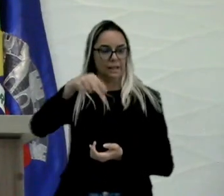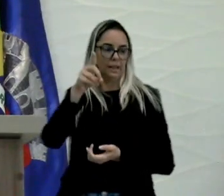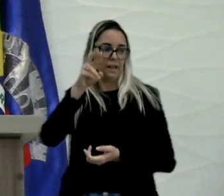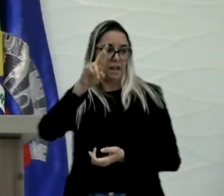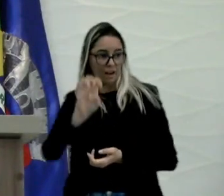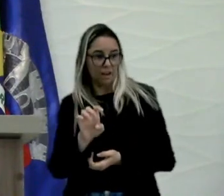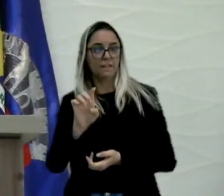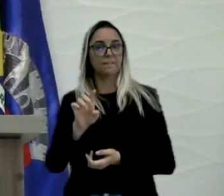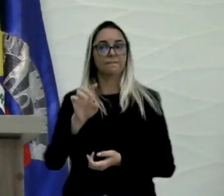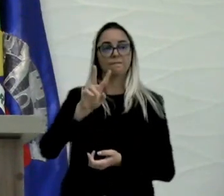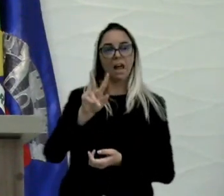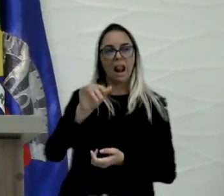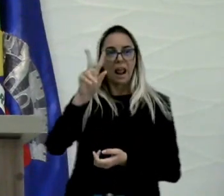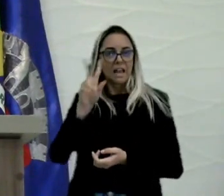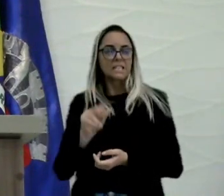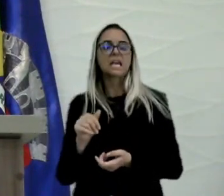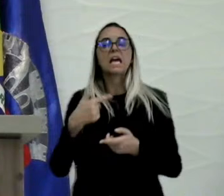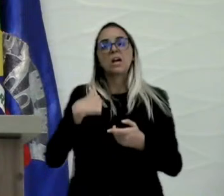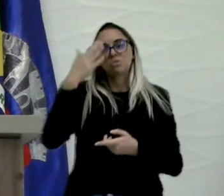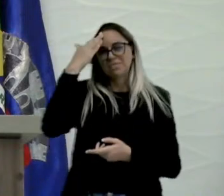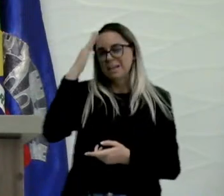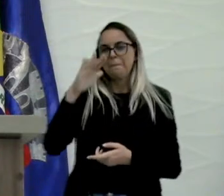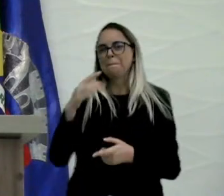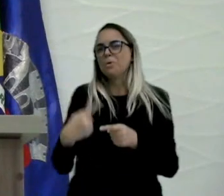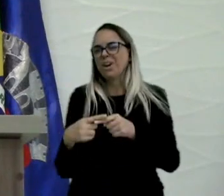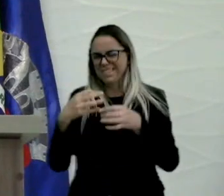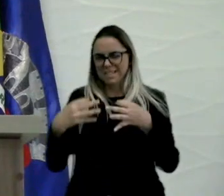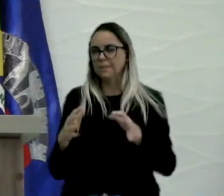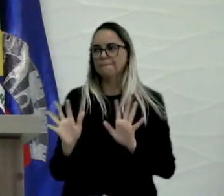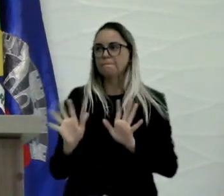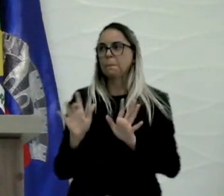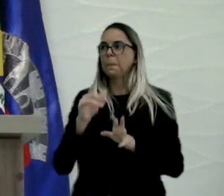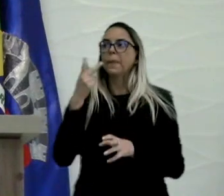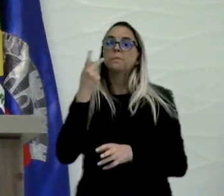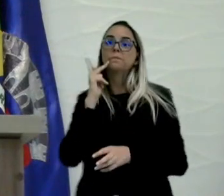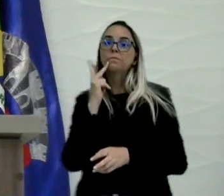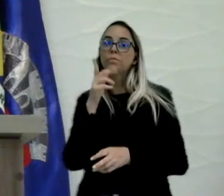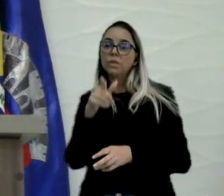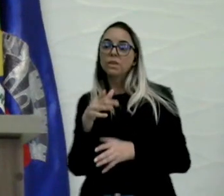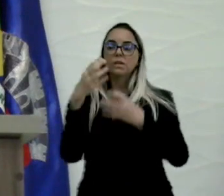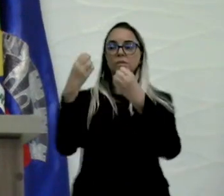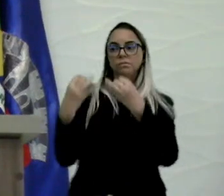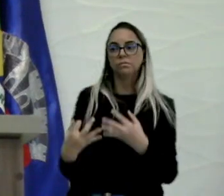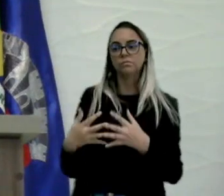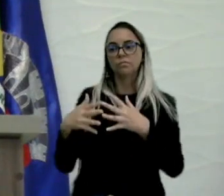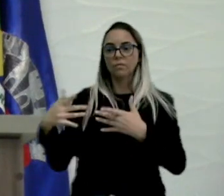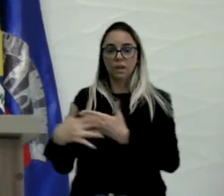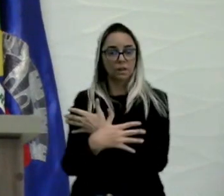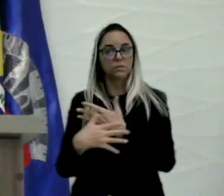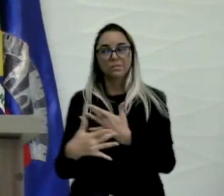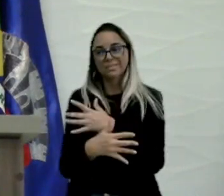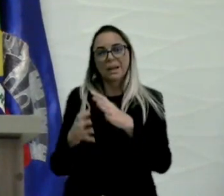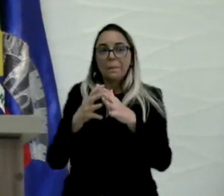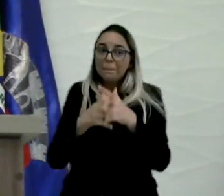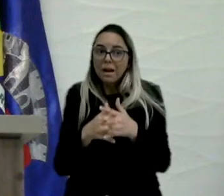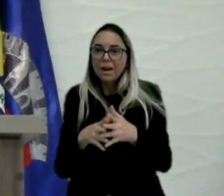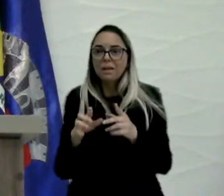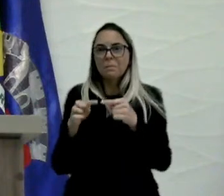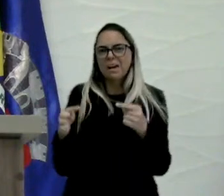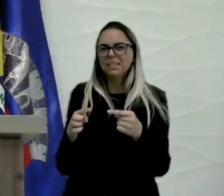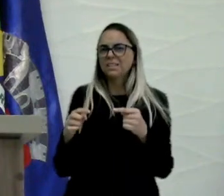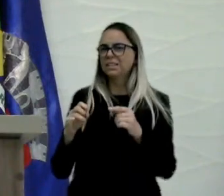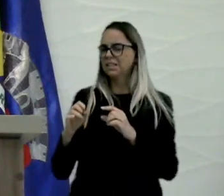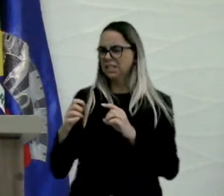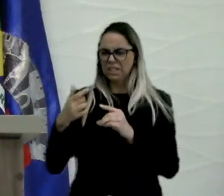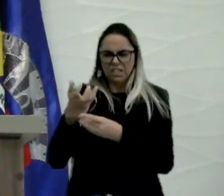por não deu certo tanto a questão do tráfego padre que você aqui bem mencionou que atrapalha Mas a questão também de todo o lixo